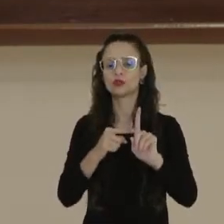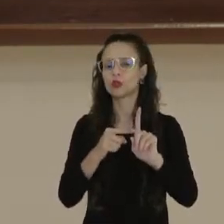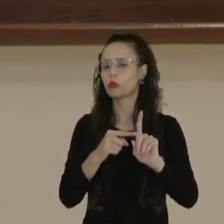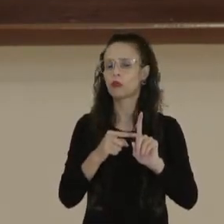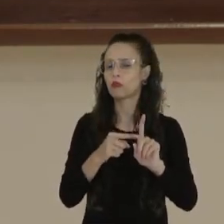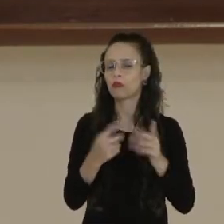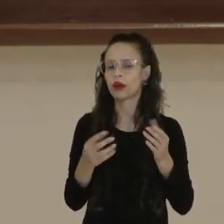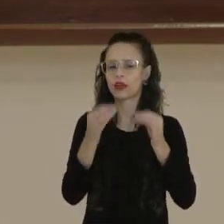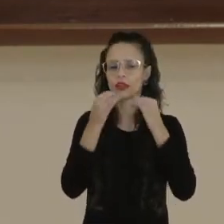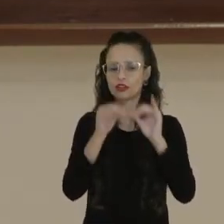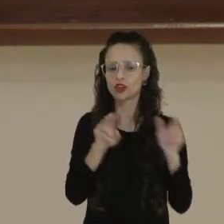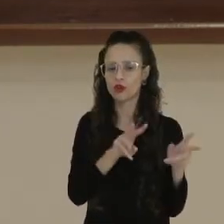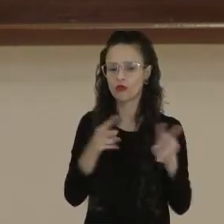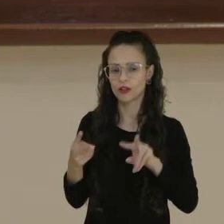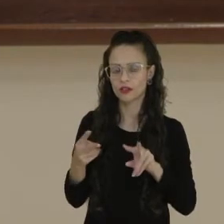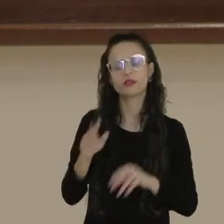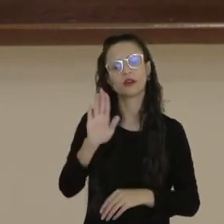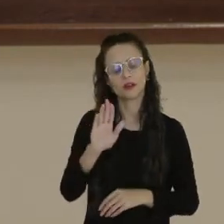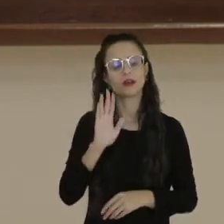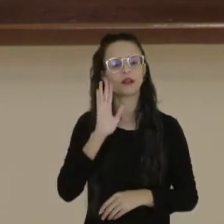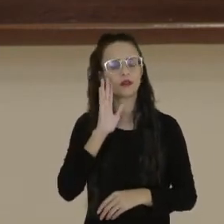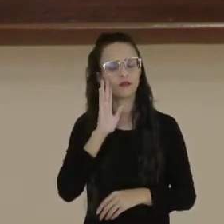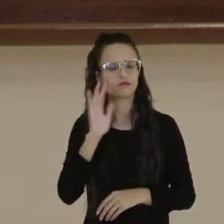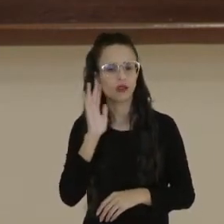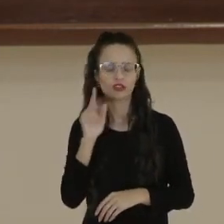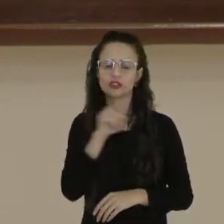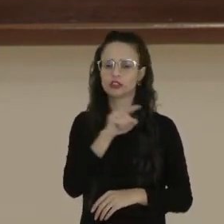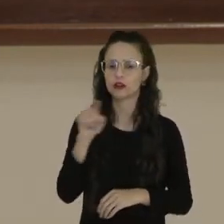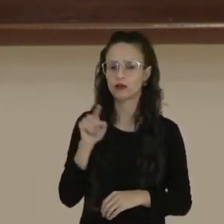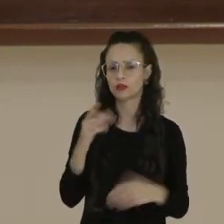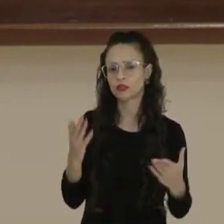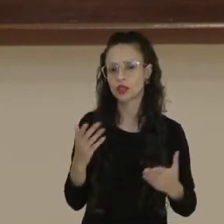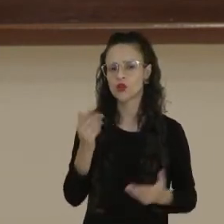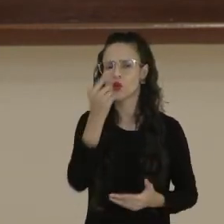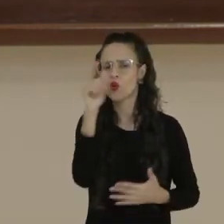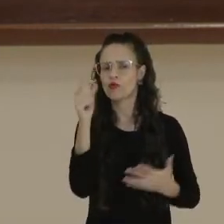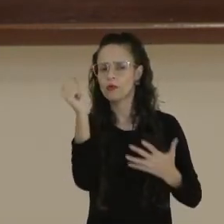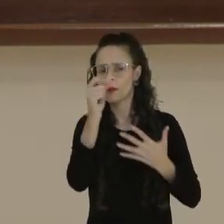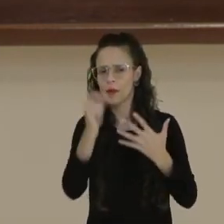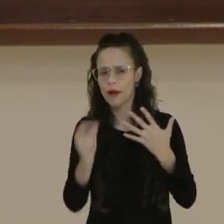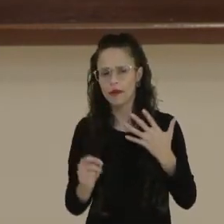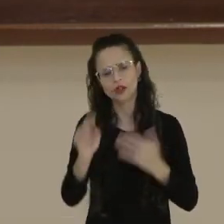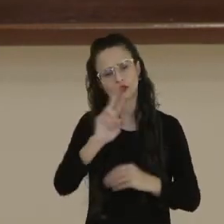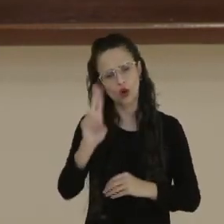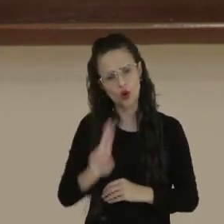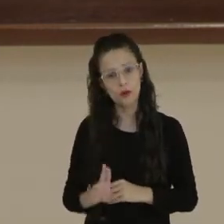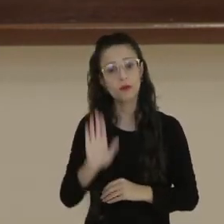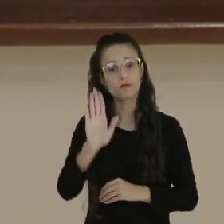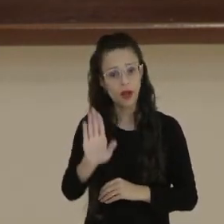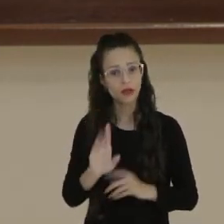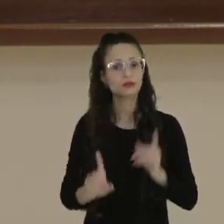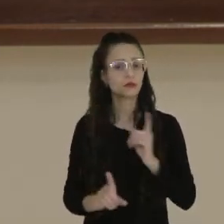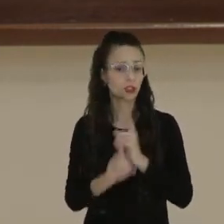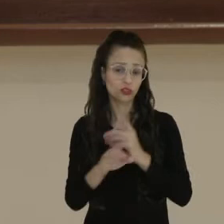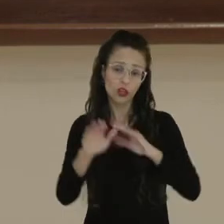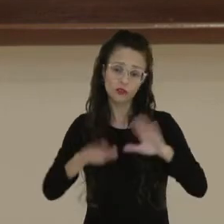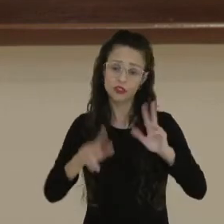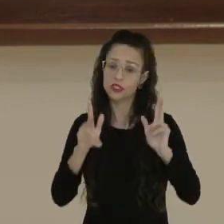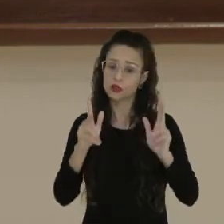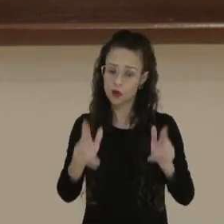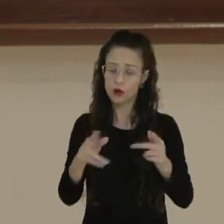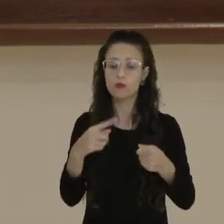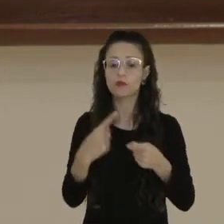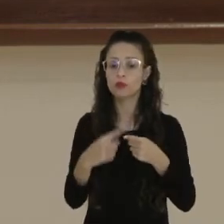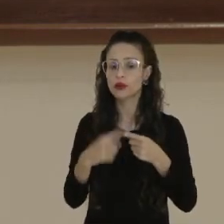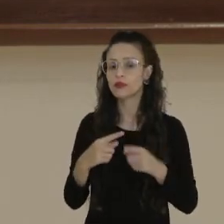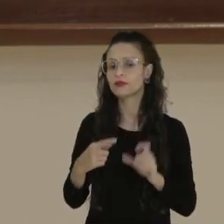convertendo? Claro, muitas vezes vocês devem ter pensado em outros nomes, mas às vezes está querendo identificar a mesma coisa. Porque a gente tem